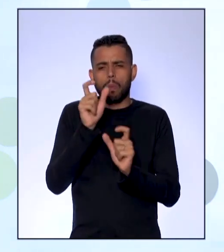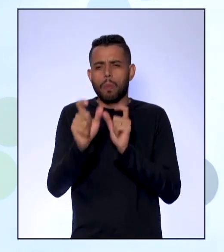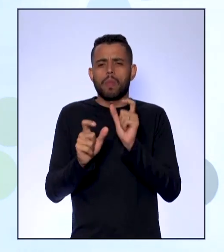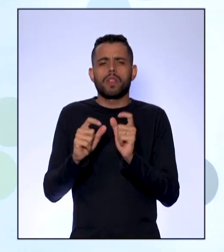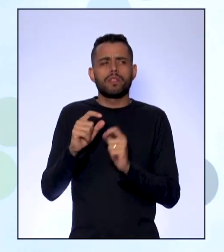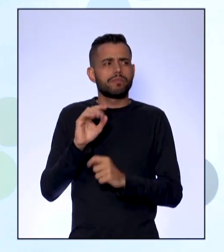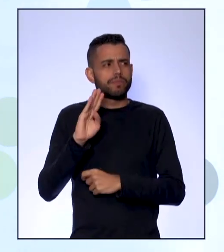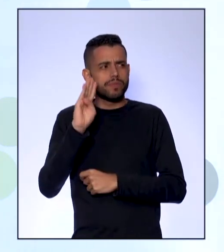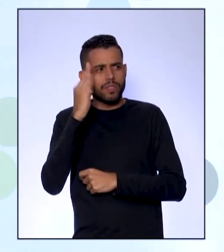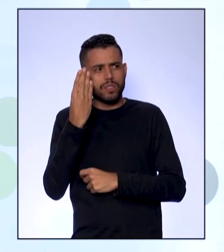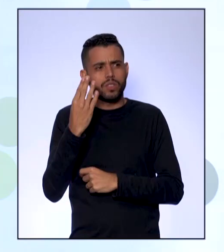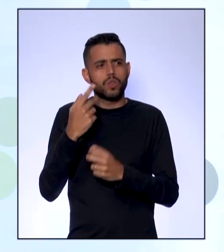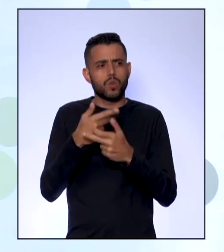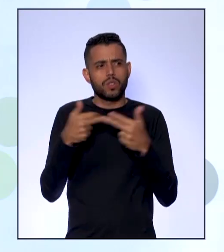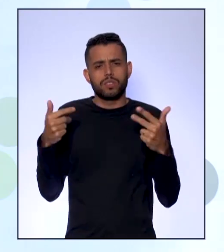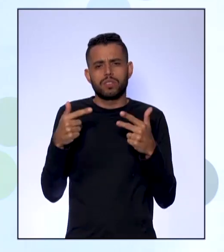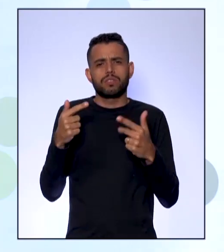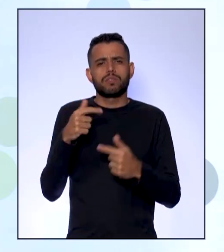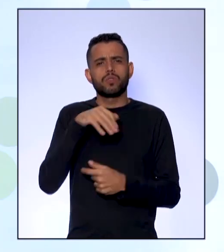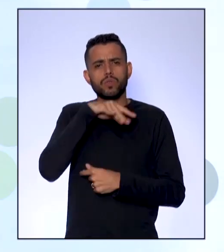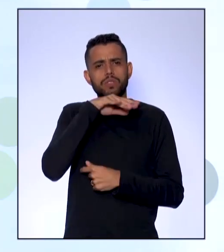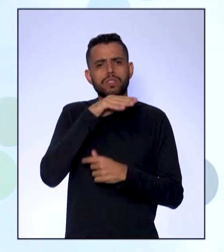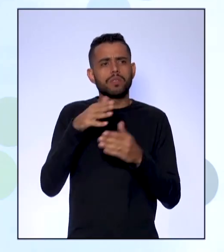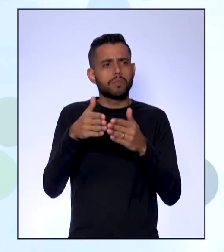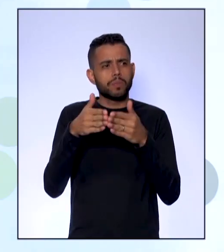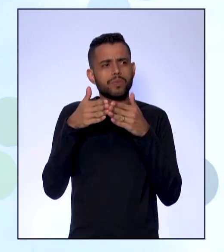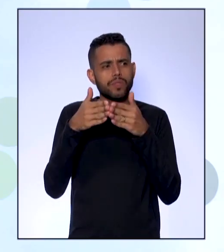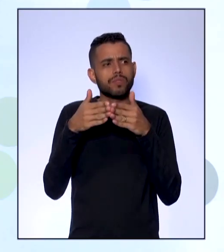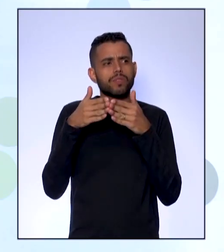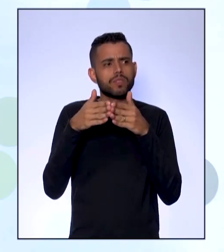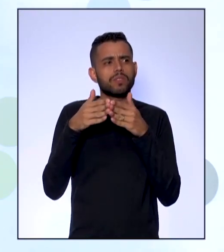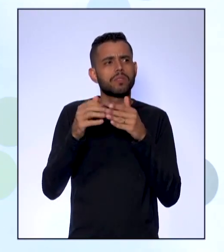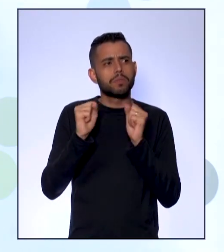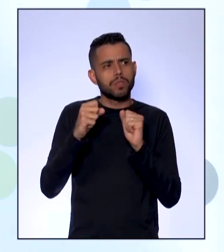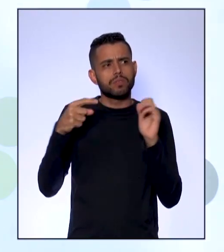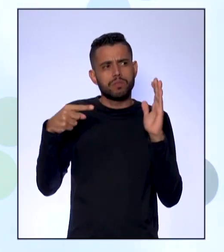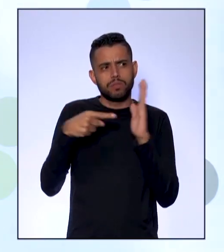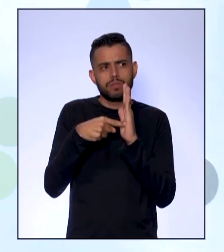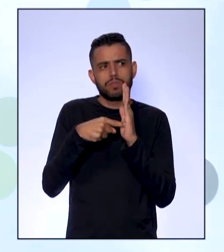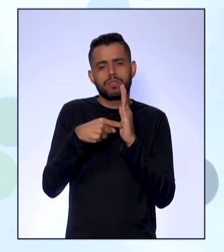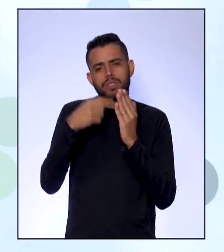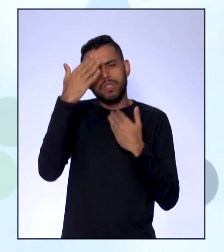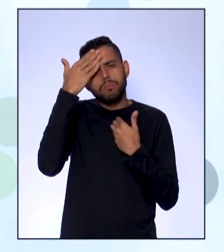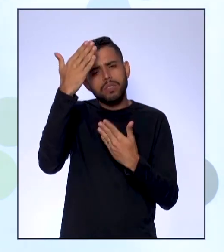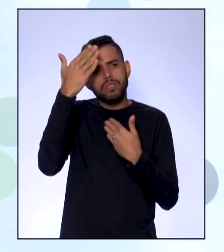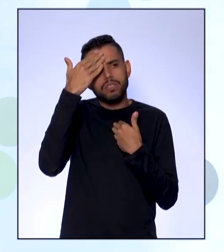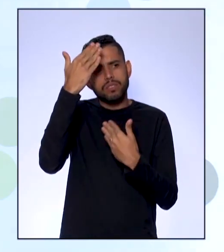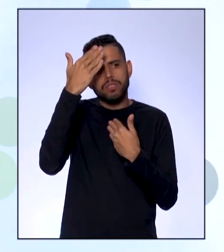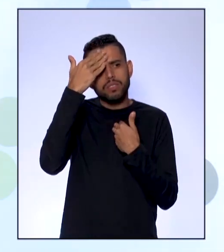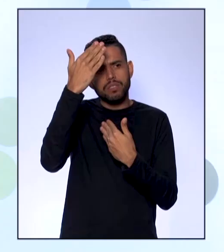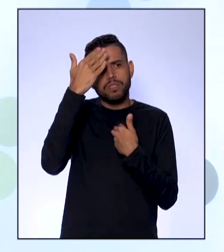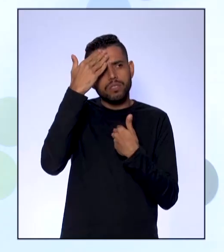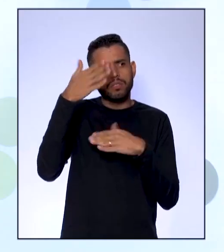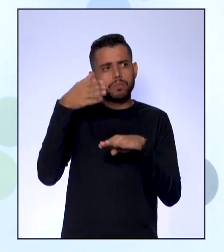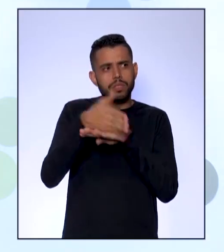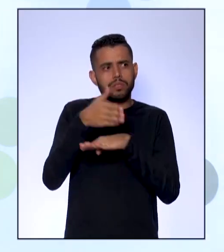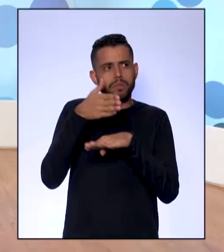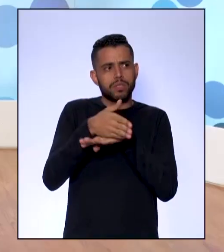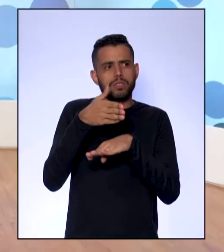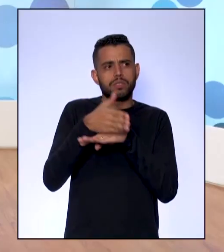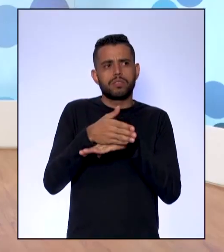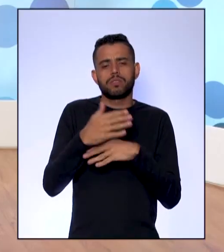vê alguma coisa que é muito negativa, por favor, denuncie, tá? A gente agradece muito a participação na aula.